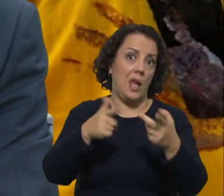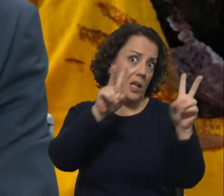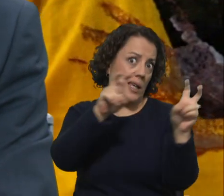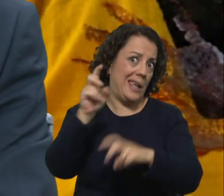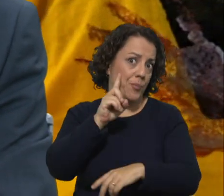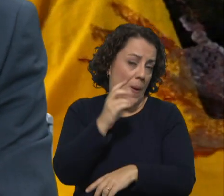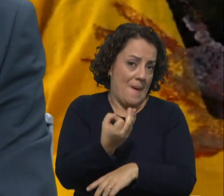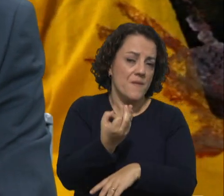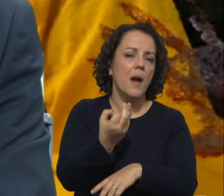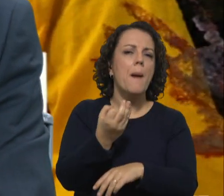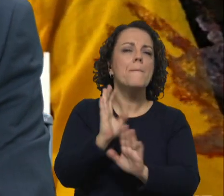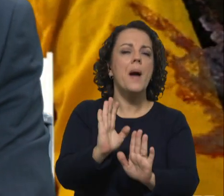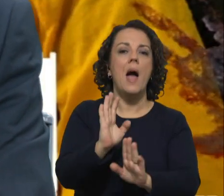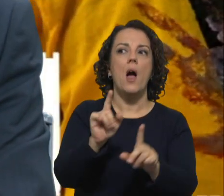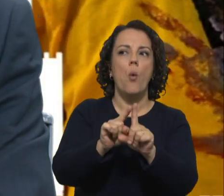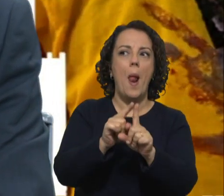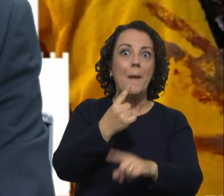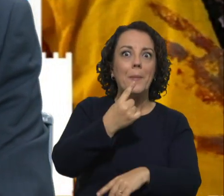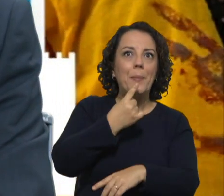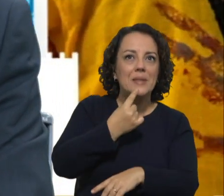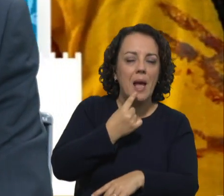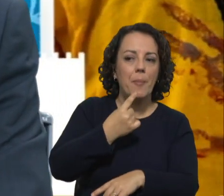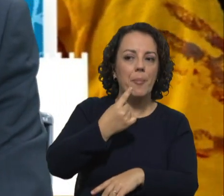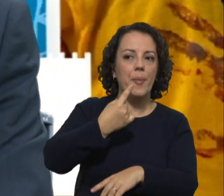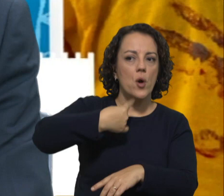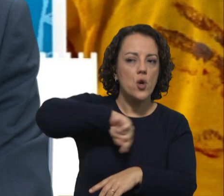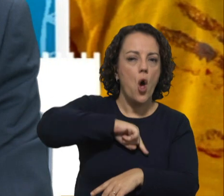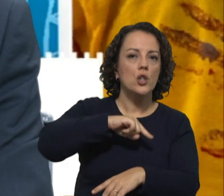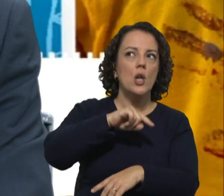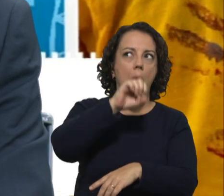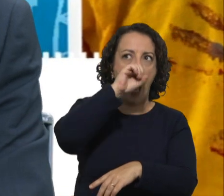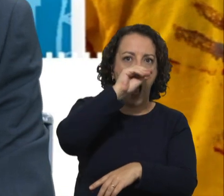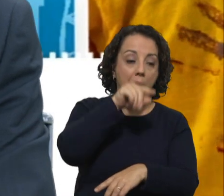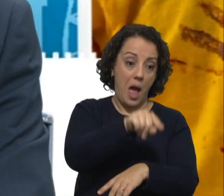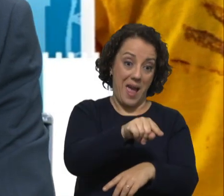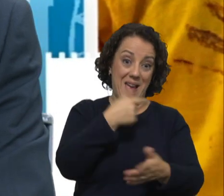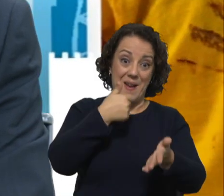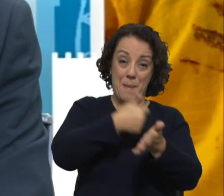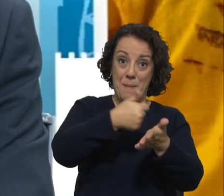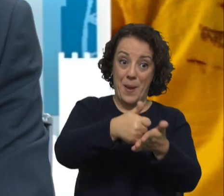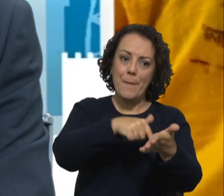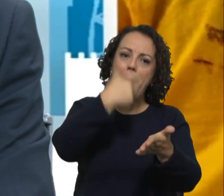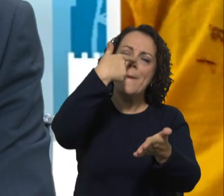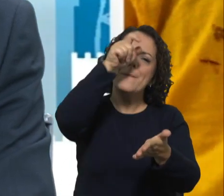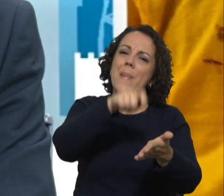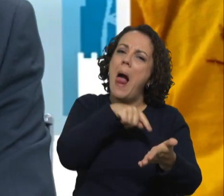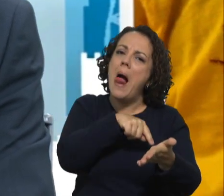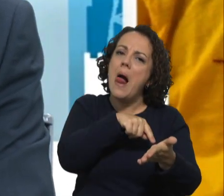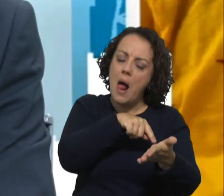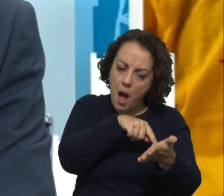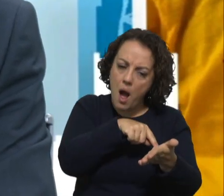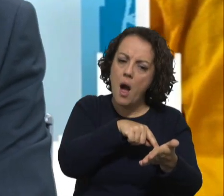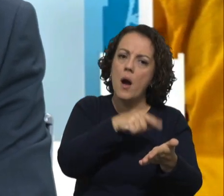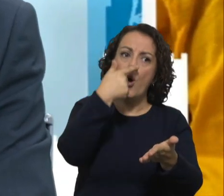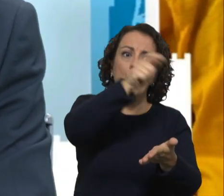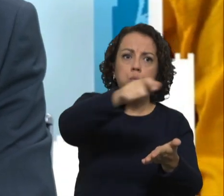é, tendo percebido o que é que podemos saber sobre estes acontecimentos e figuras históricas, perceber como é que o povo que escreveu a Bíblia,